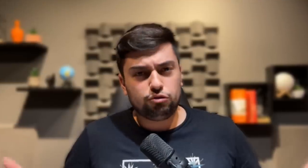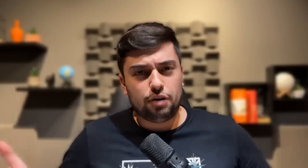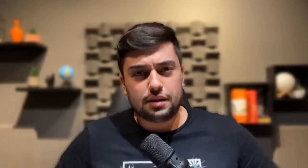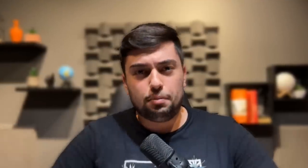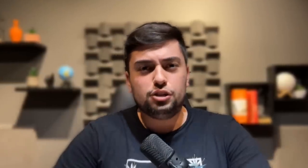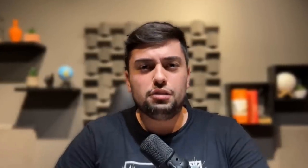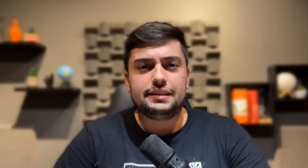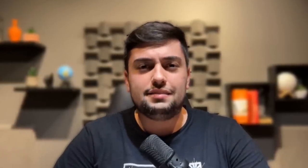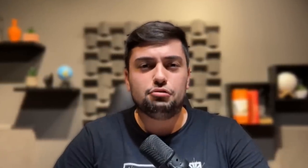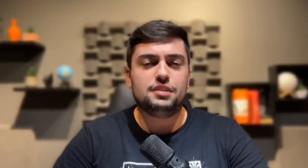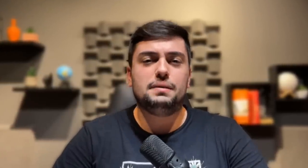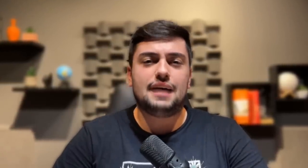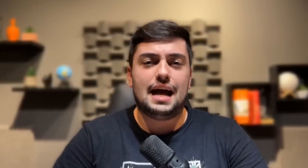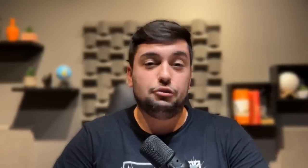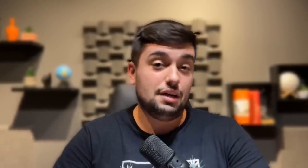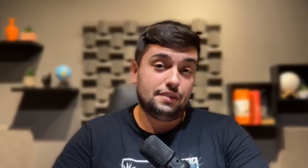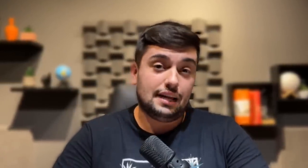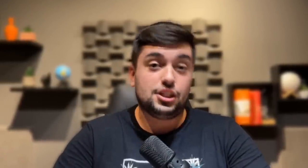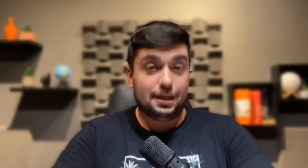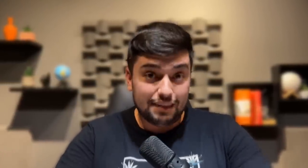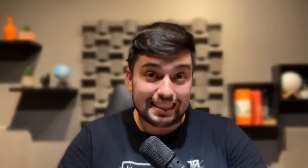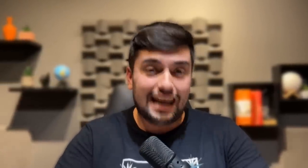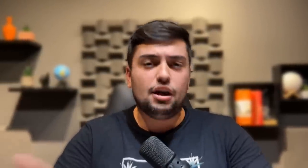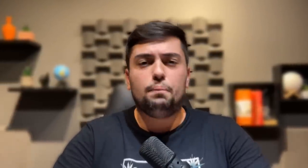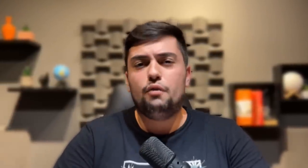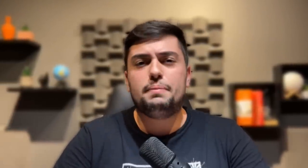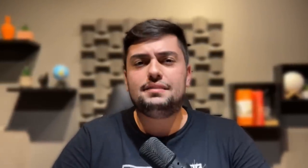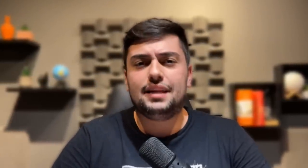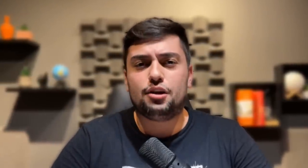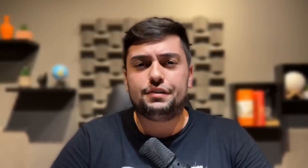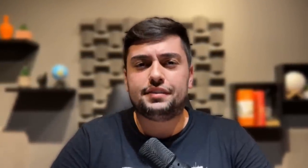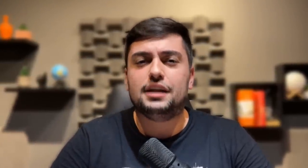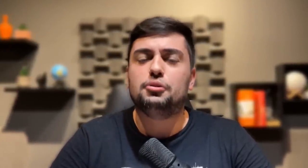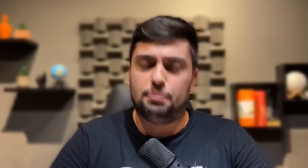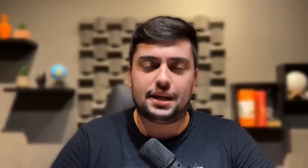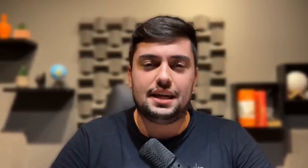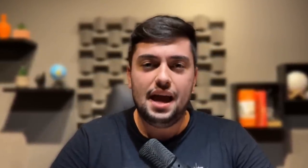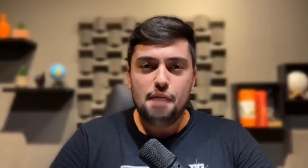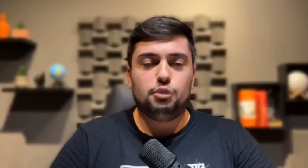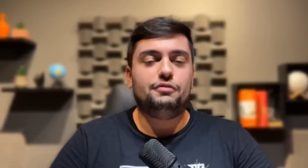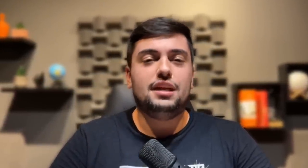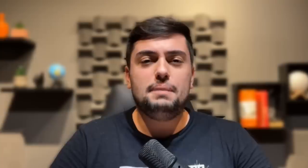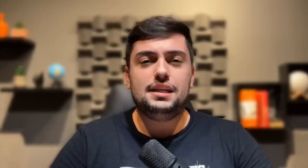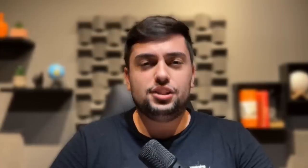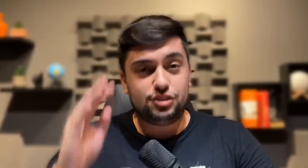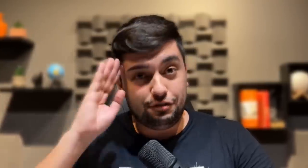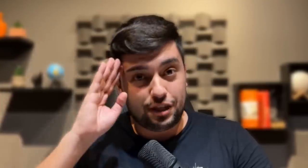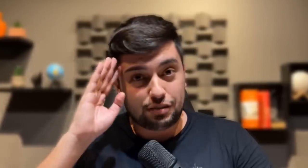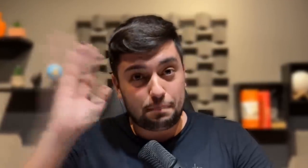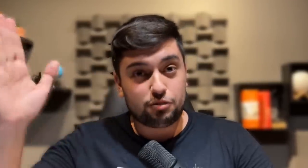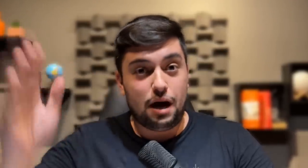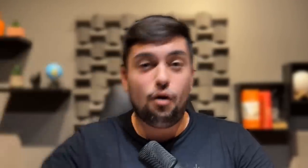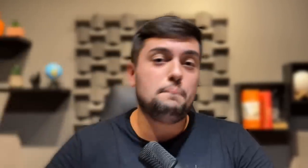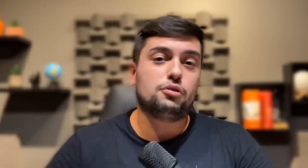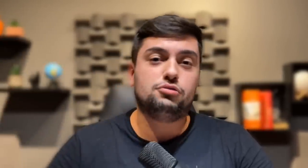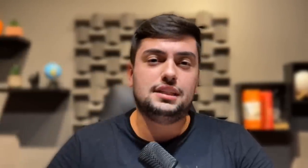bom pessoal depois de Lula ter sido desmascarado e a verdade revelada ao povo brasileiro eu vou Encerrando por aqui meu nome é Felipe Lins te